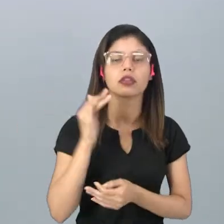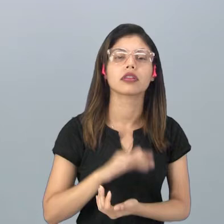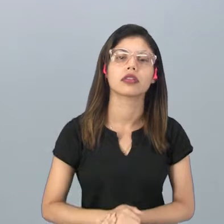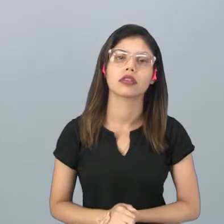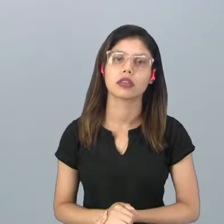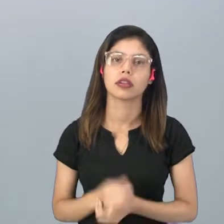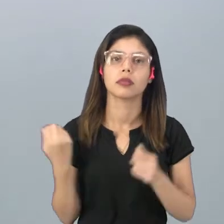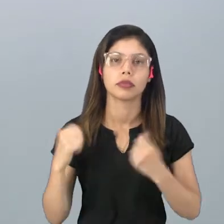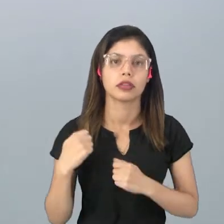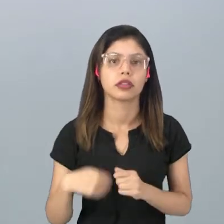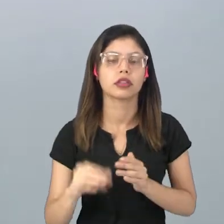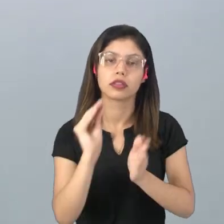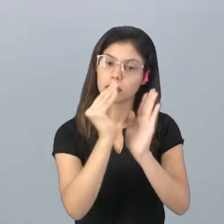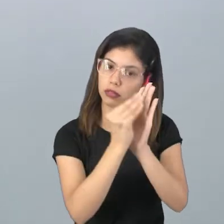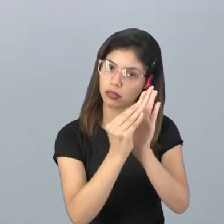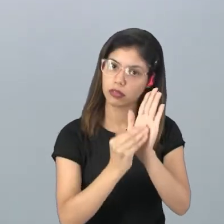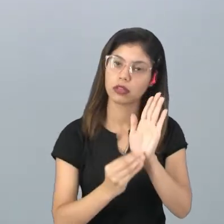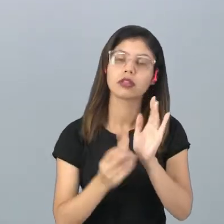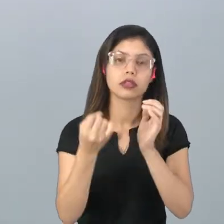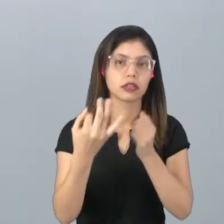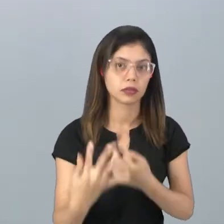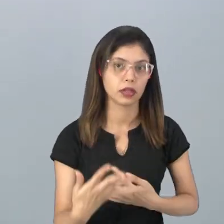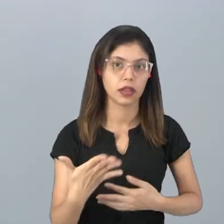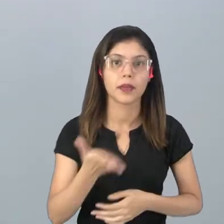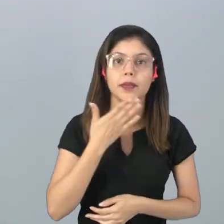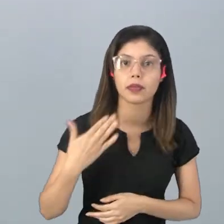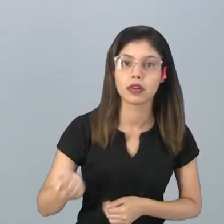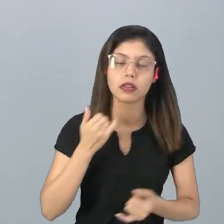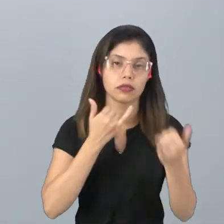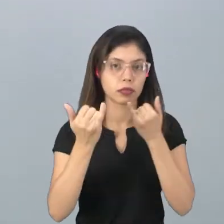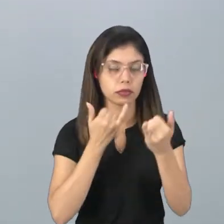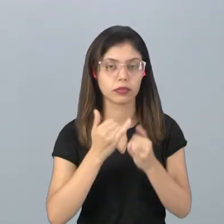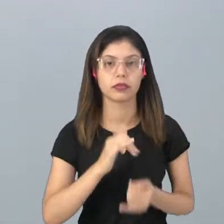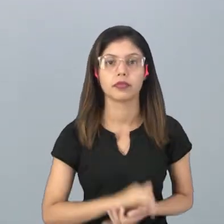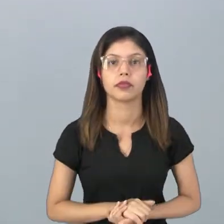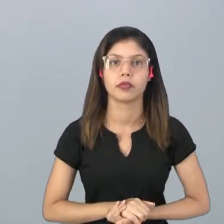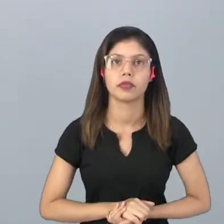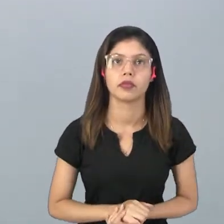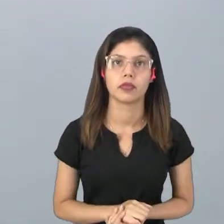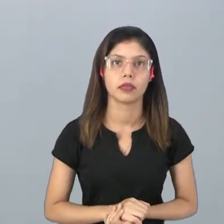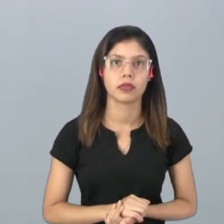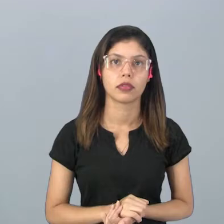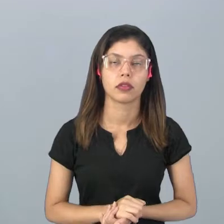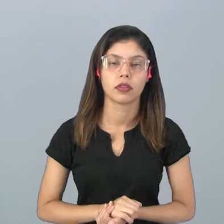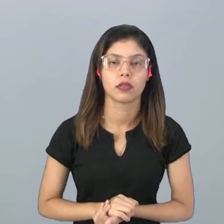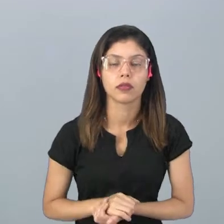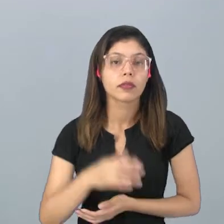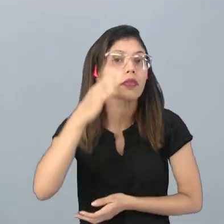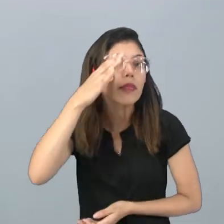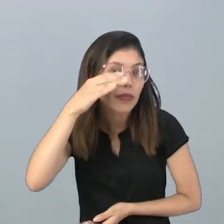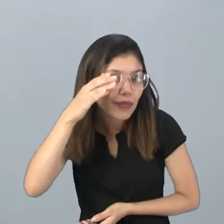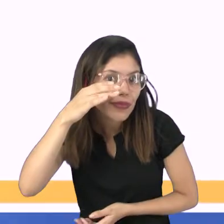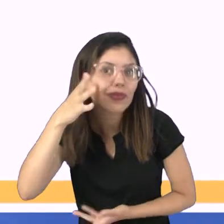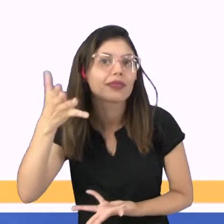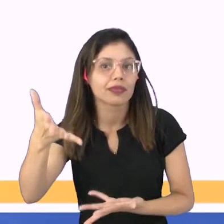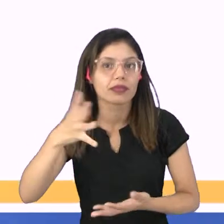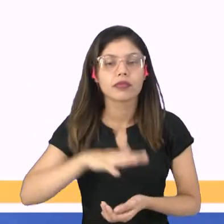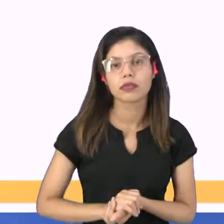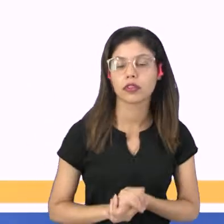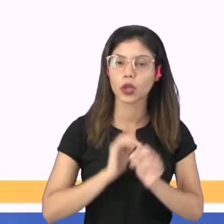dados importantes para a gente também colocar nesse gênero textual, para enriquecer essas informações, tá? Então, olha